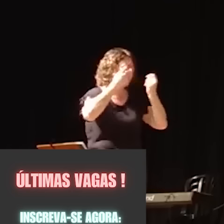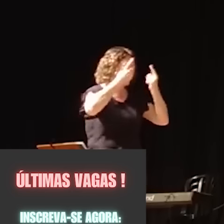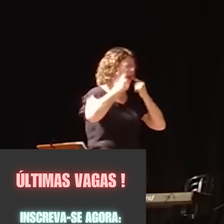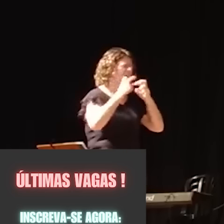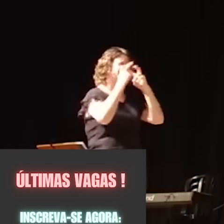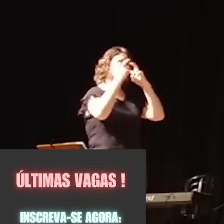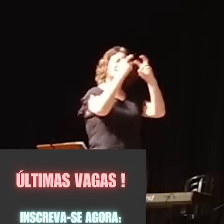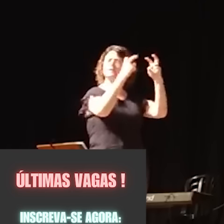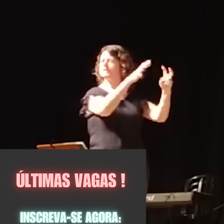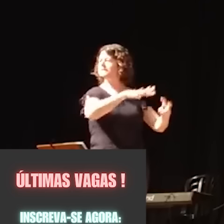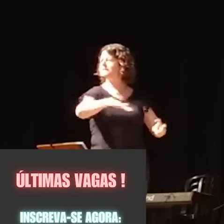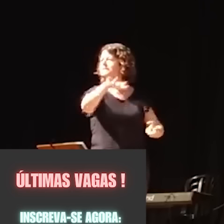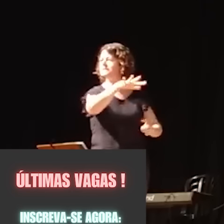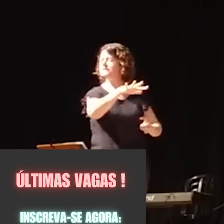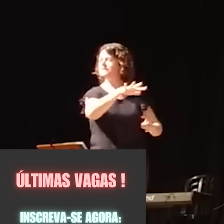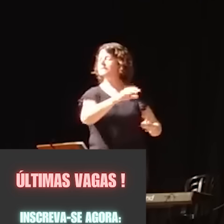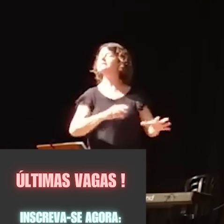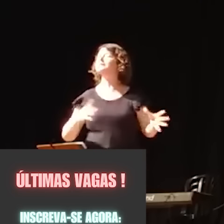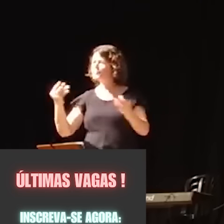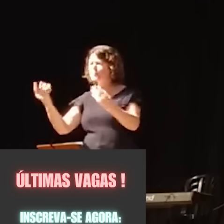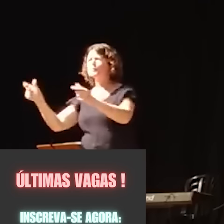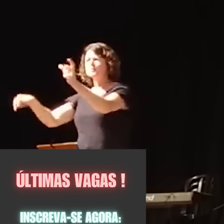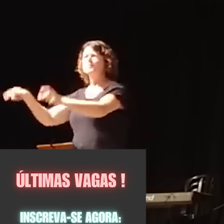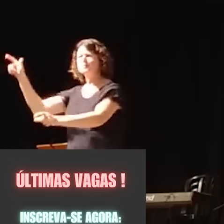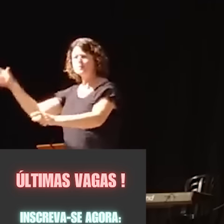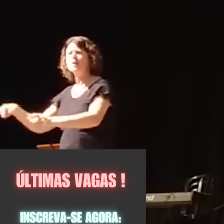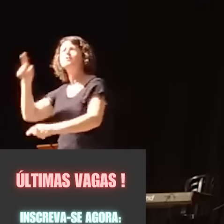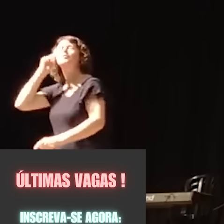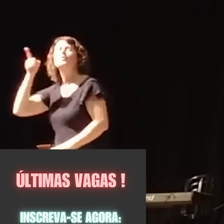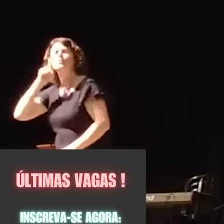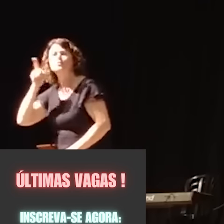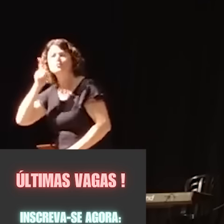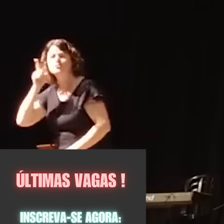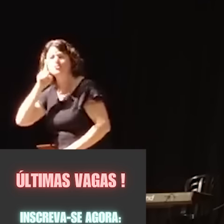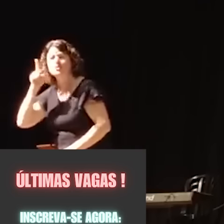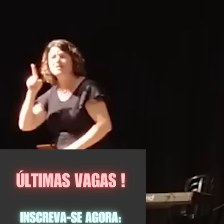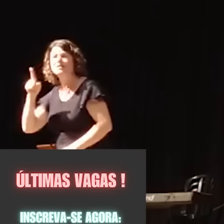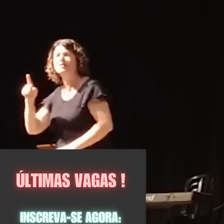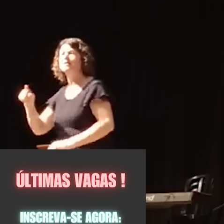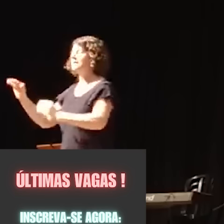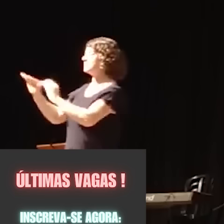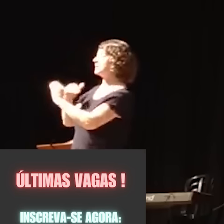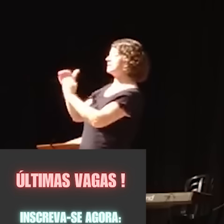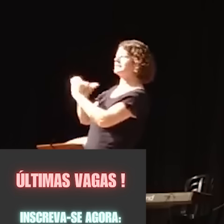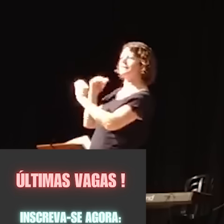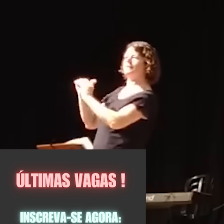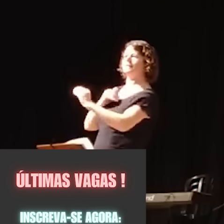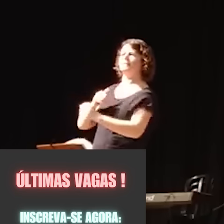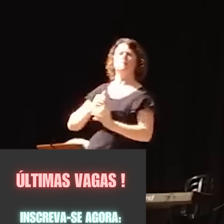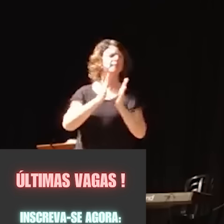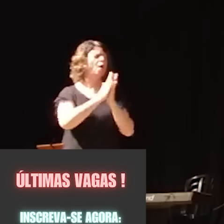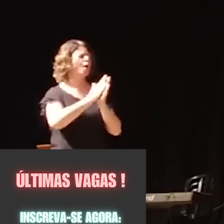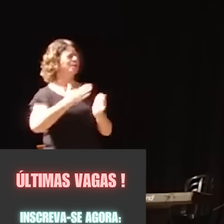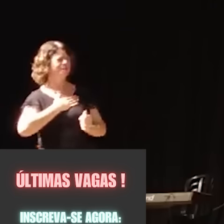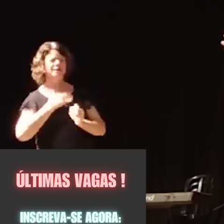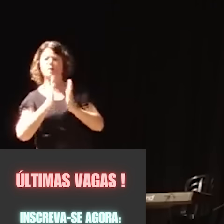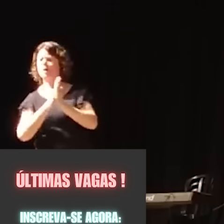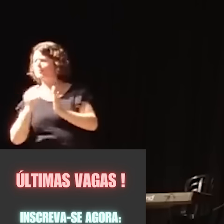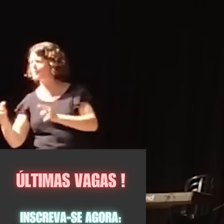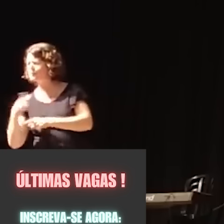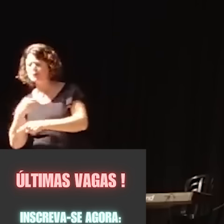dias eu recebo pelo menos 10 mensagens todos os dias ora por mim ora pelo meu filho Ora pela minha família